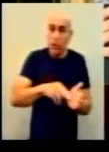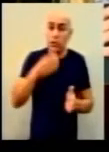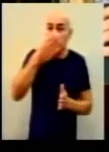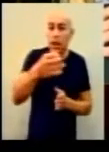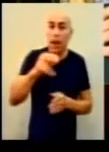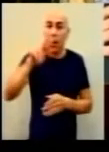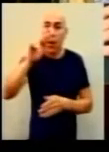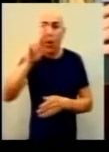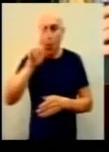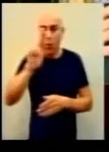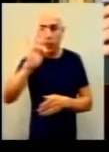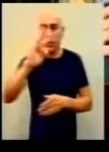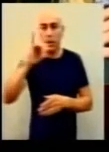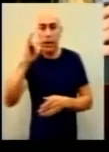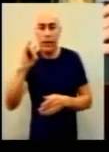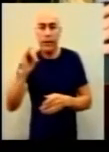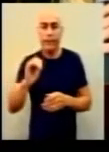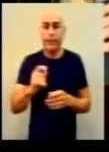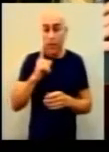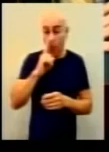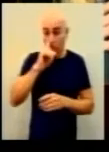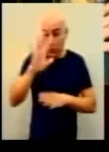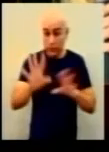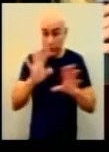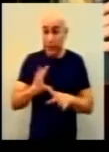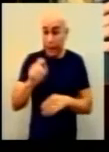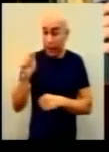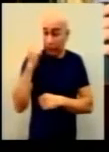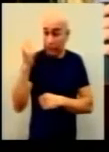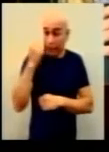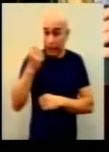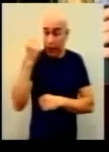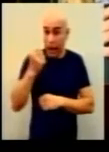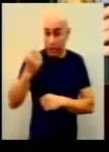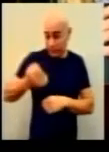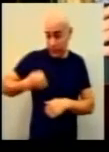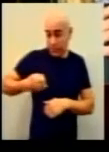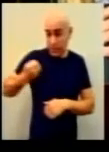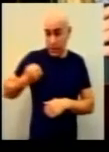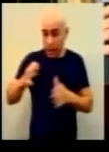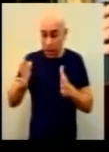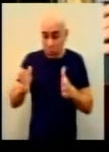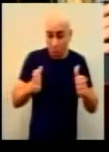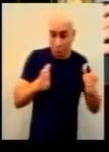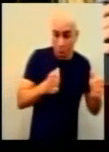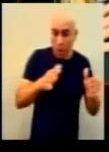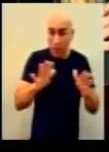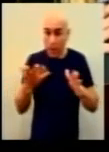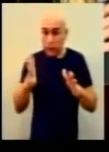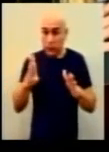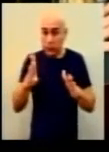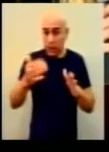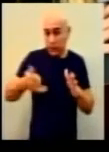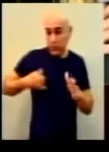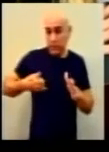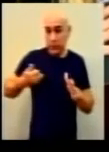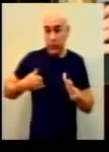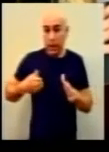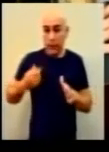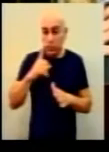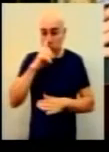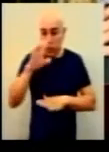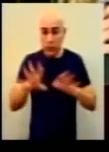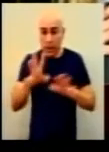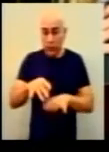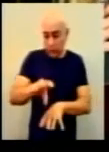UTI. Então, para vocês verem a gravidade, né, em relação a cada faixa etária da doença e o risco, né, dessa pessoa ter